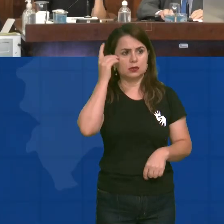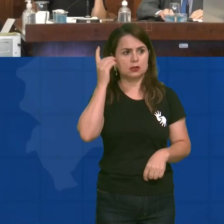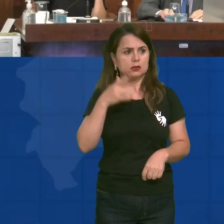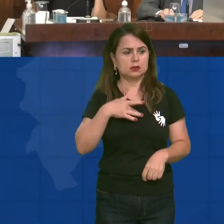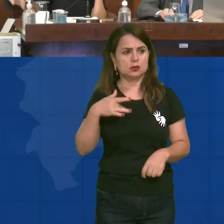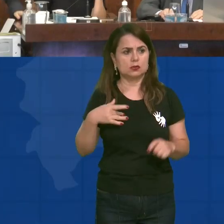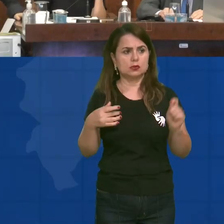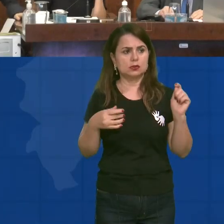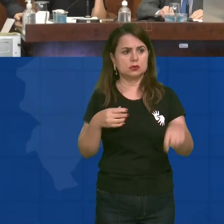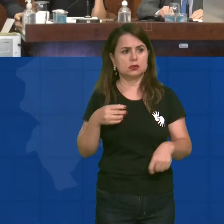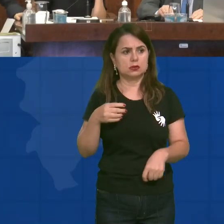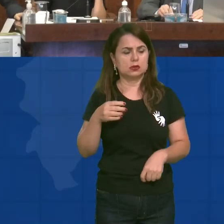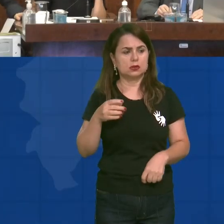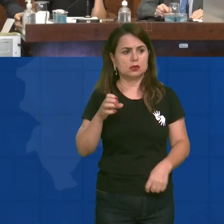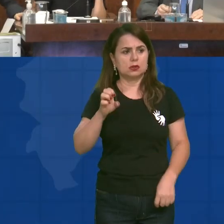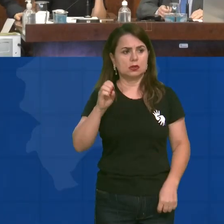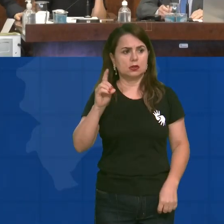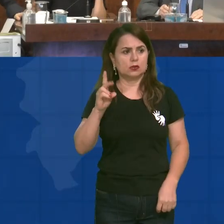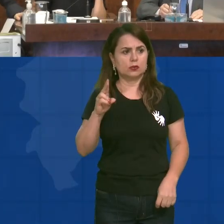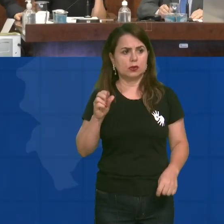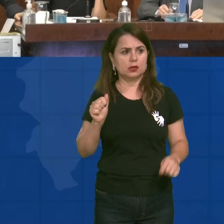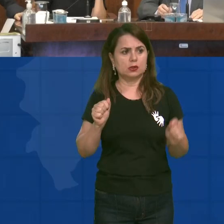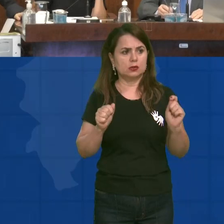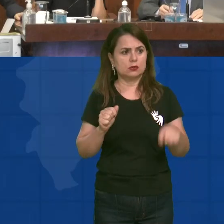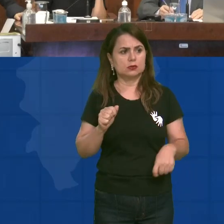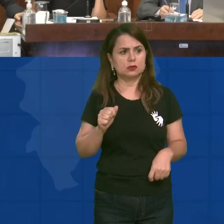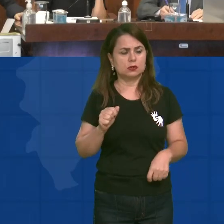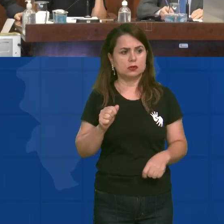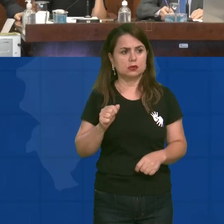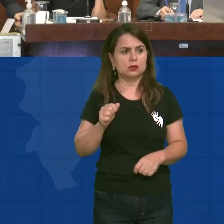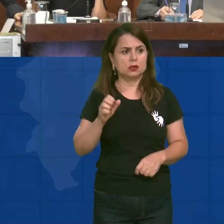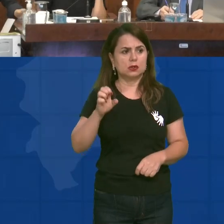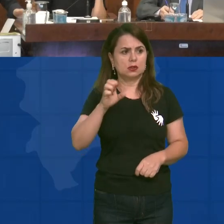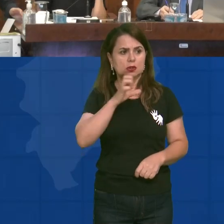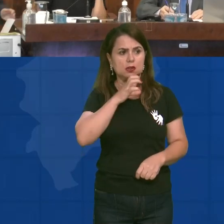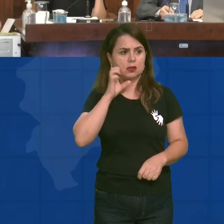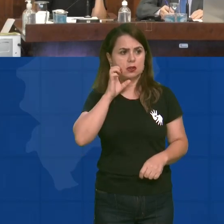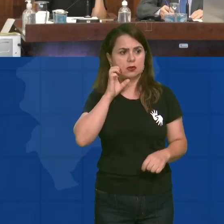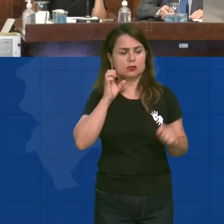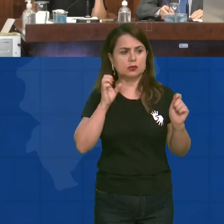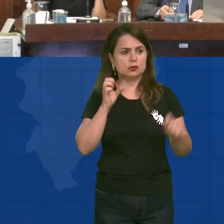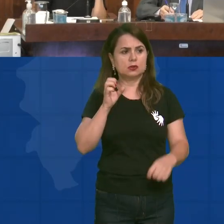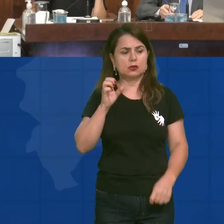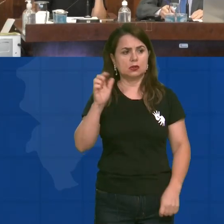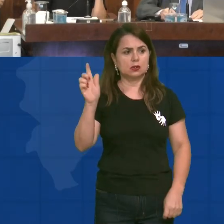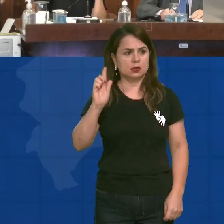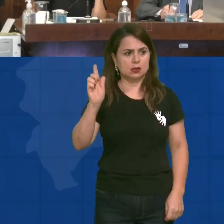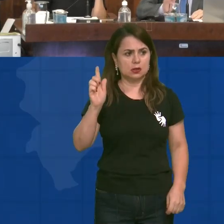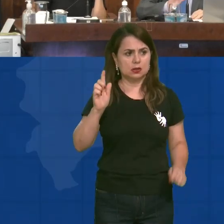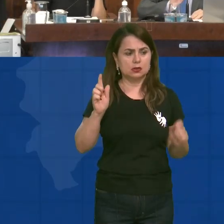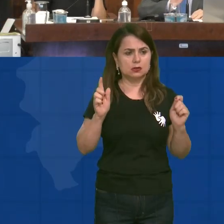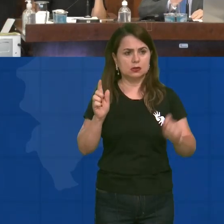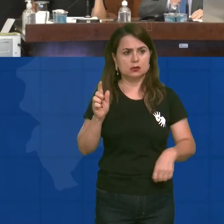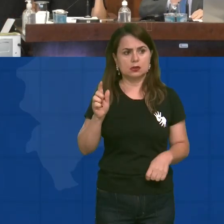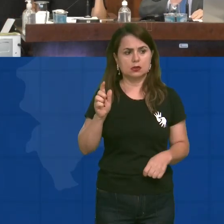Danilo da saúde sim Vereador Eduardo Nascimento vereador Dr Hélio Angélica sim Vereador